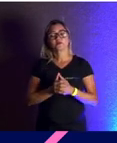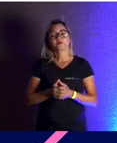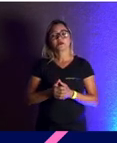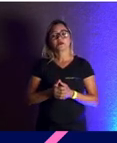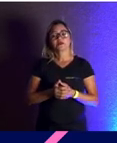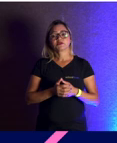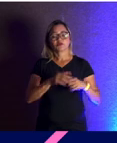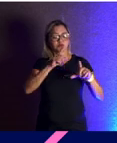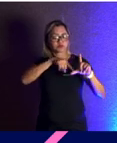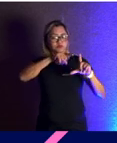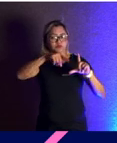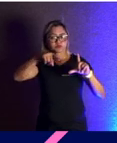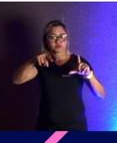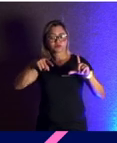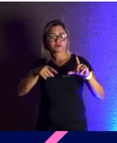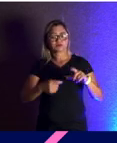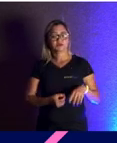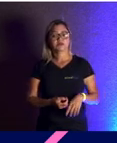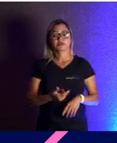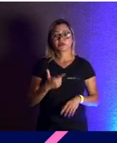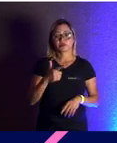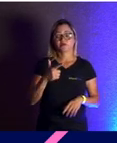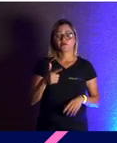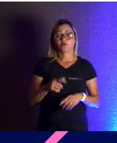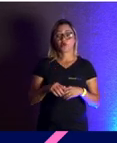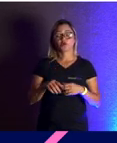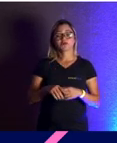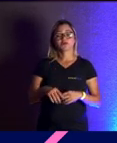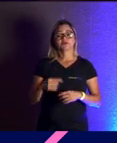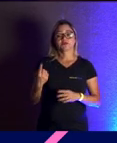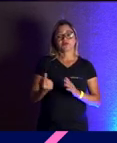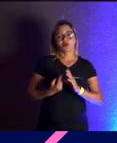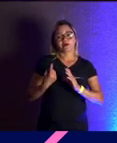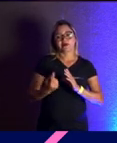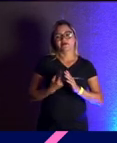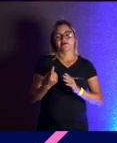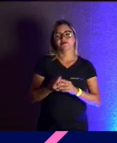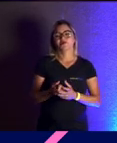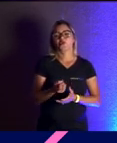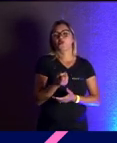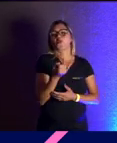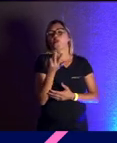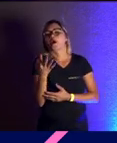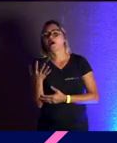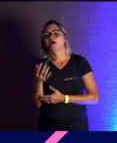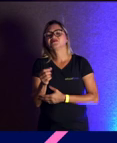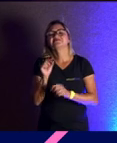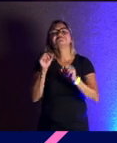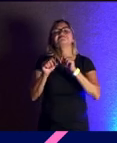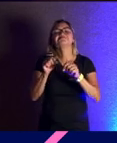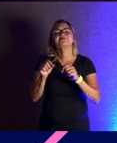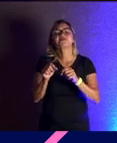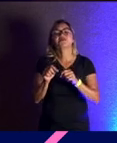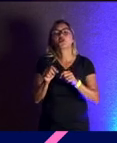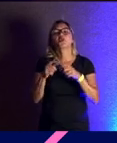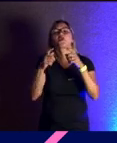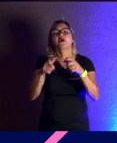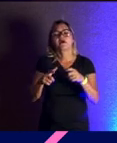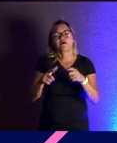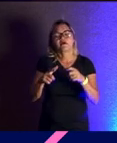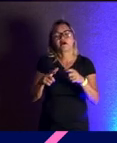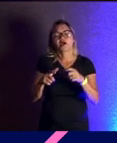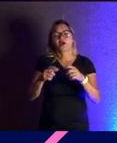uma evidência de que não foram casos de psiquiatria. Então, quantos eram, que número, onde eles foram